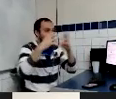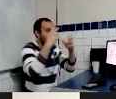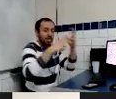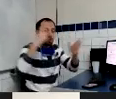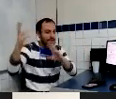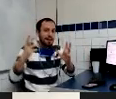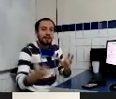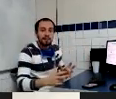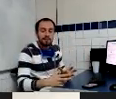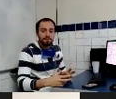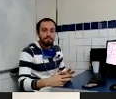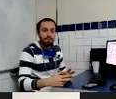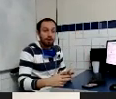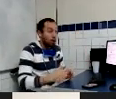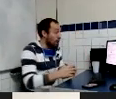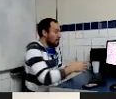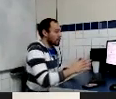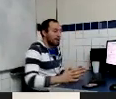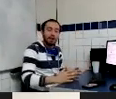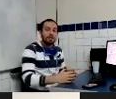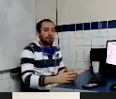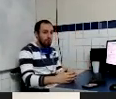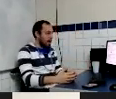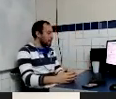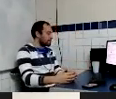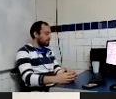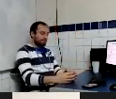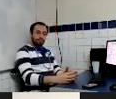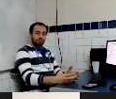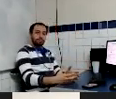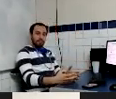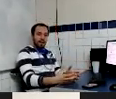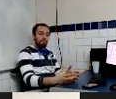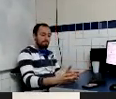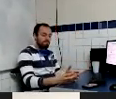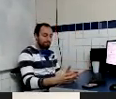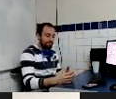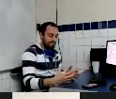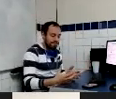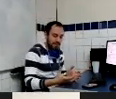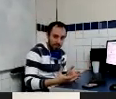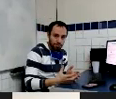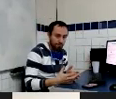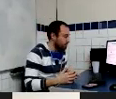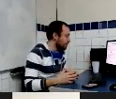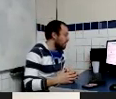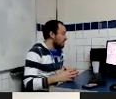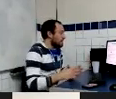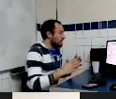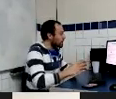arranjar outras saídas. Olha como é fundamental esse funcionário. Né? Certo?